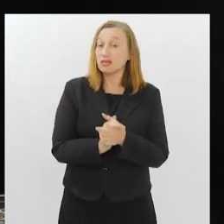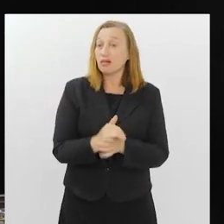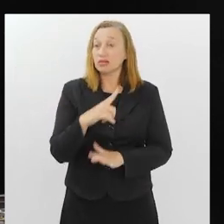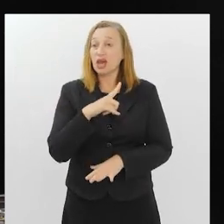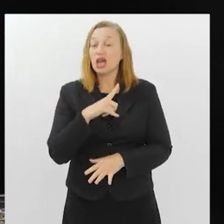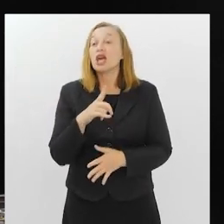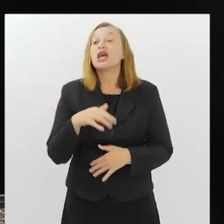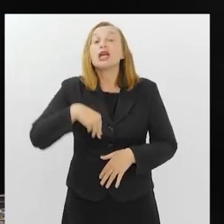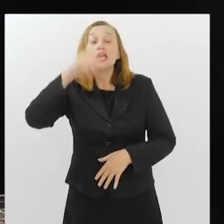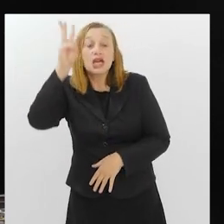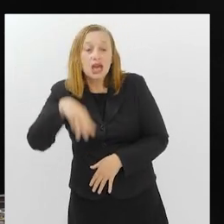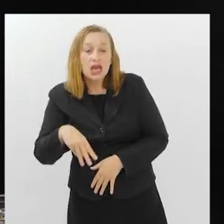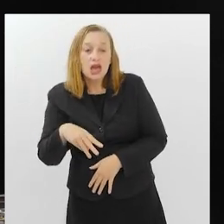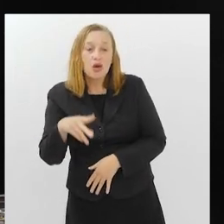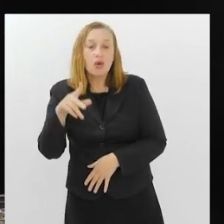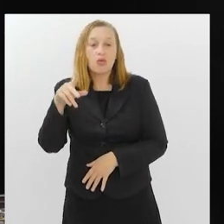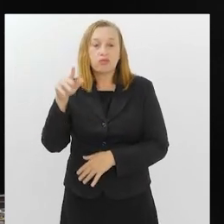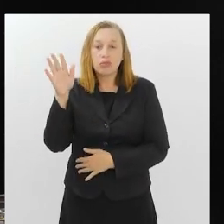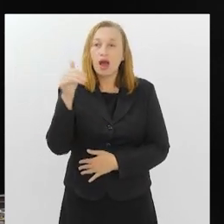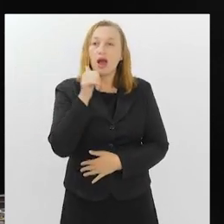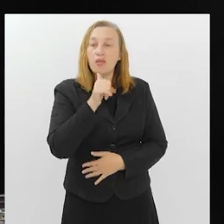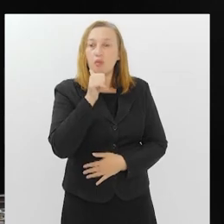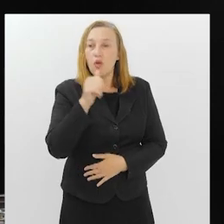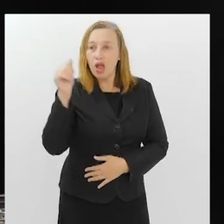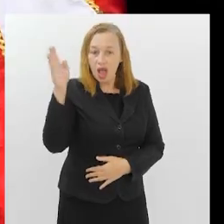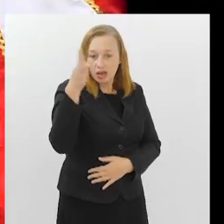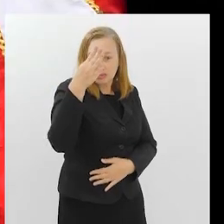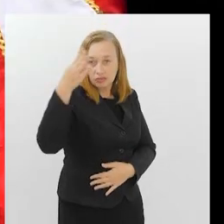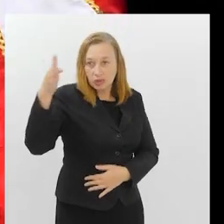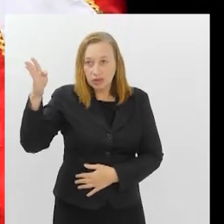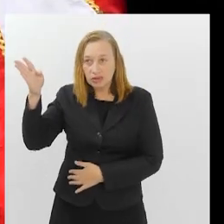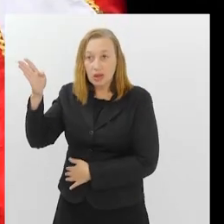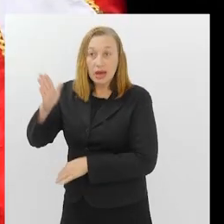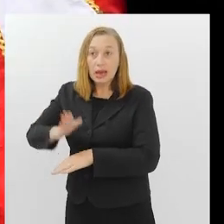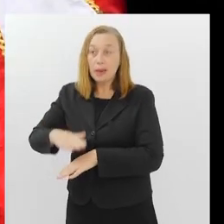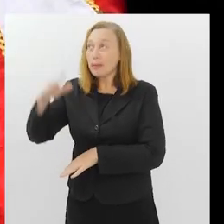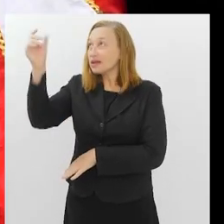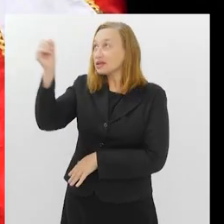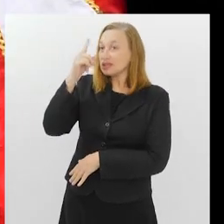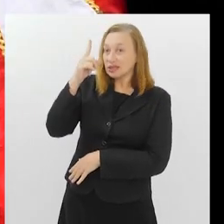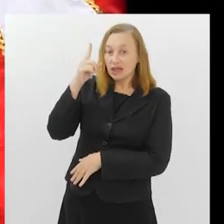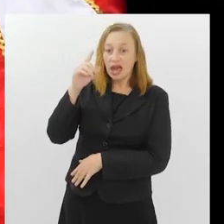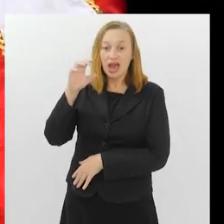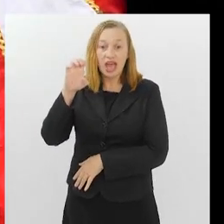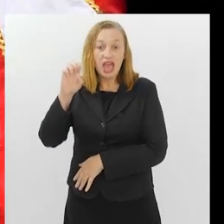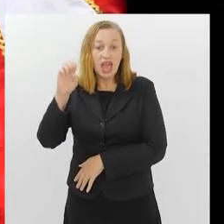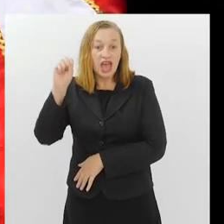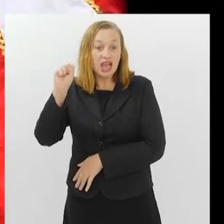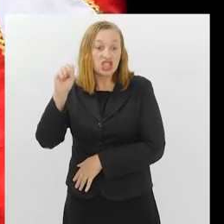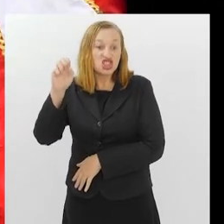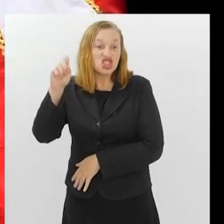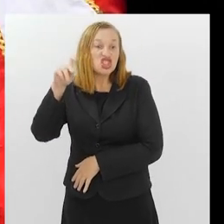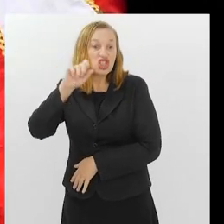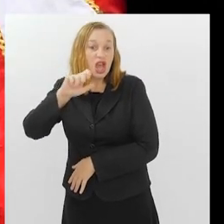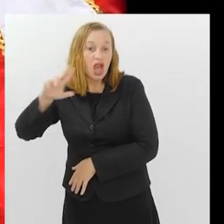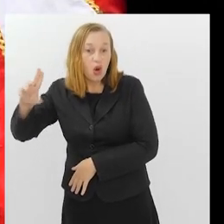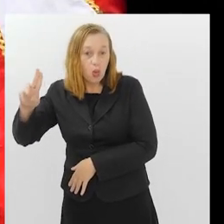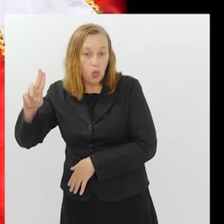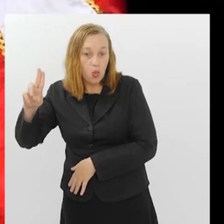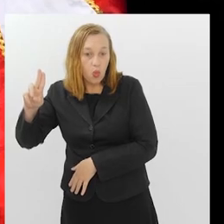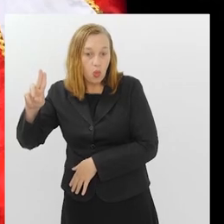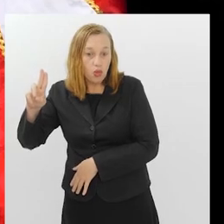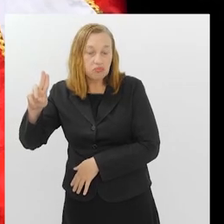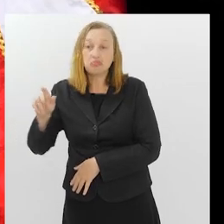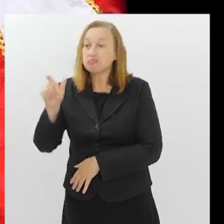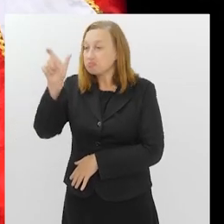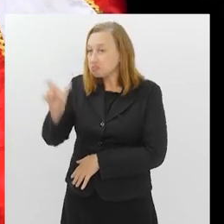atualidade, quem é a porta-bandeira que mais te inspira? Na atualidade, a minha inspiração é a Esquel. Não só como